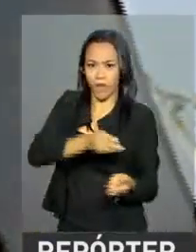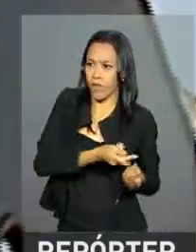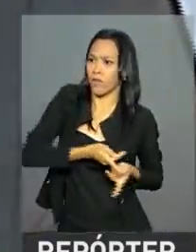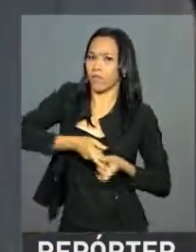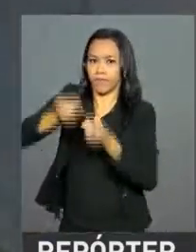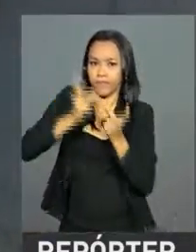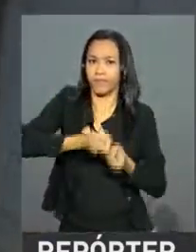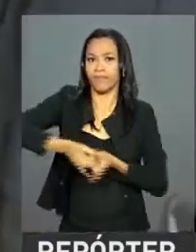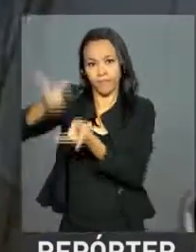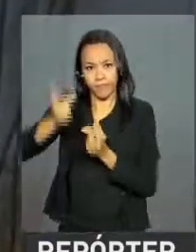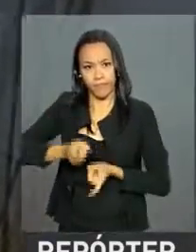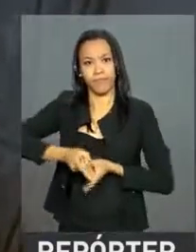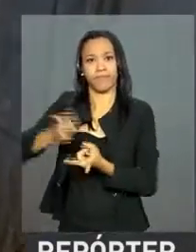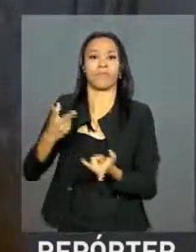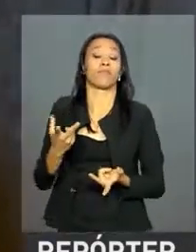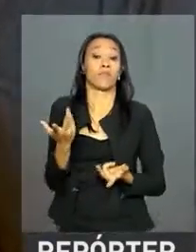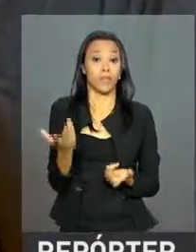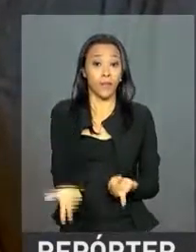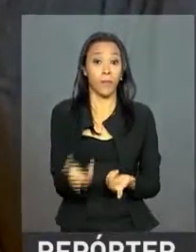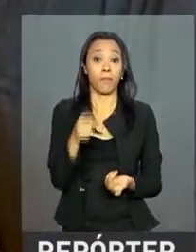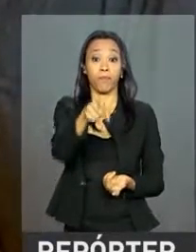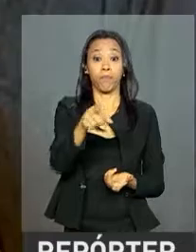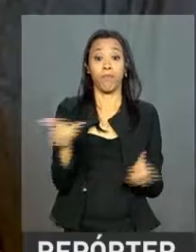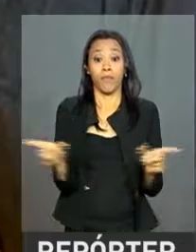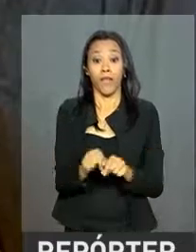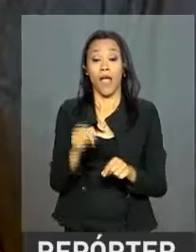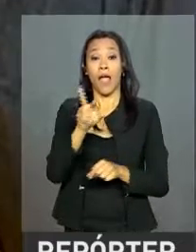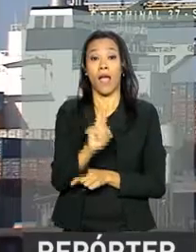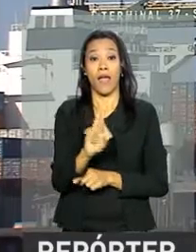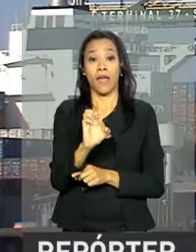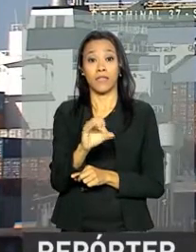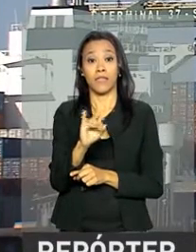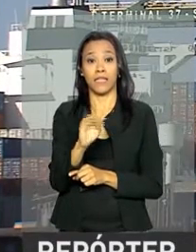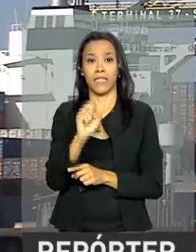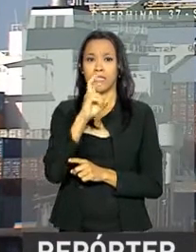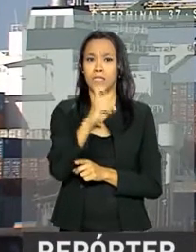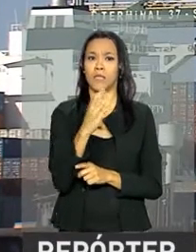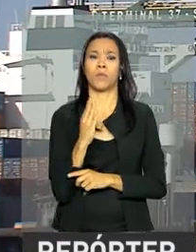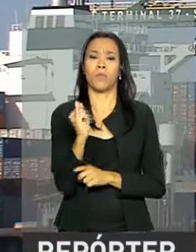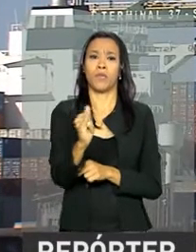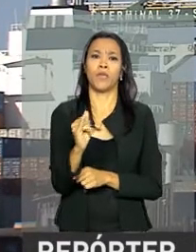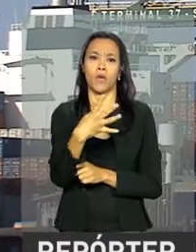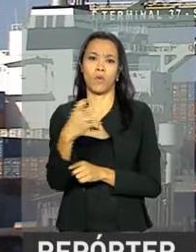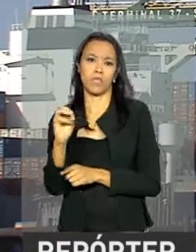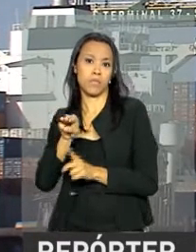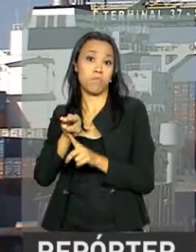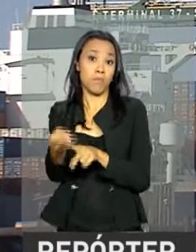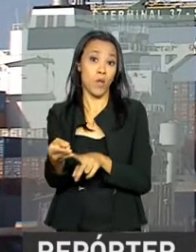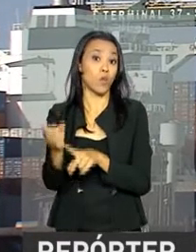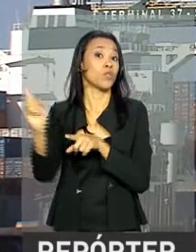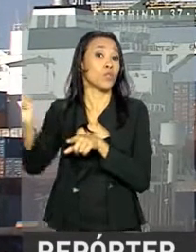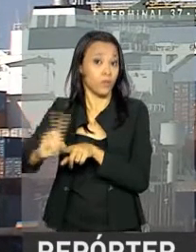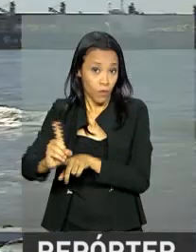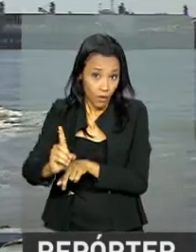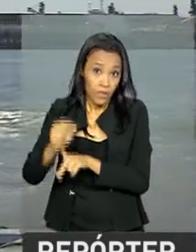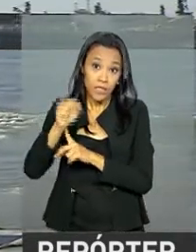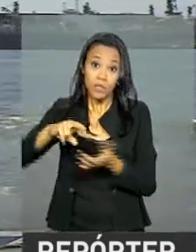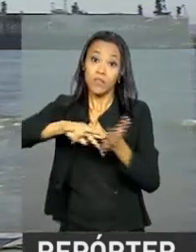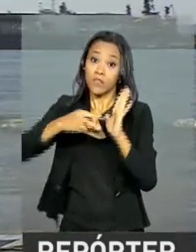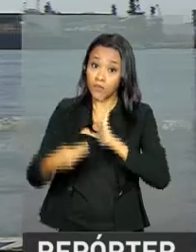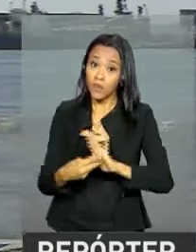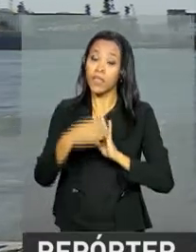do produto do país a receita cambial chegou a 5 bilhões e 400 milhões de dólares e representou quase